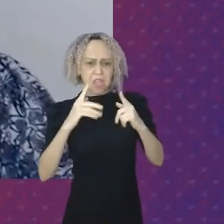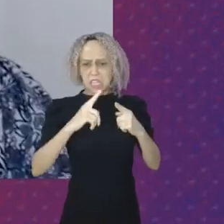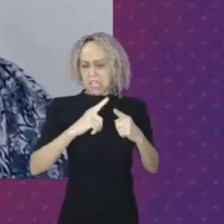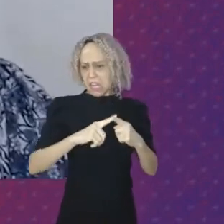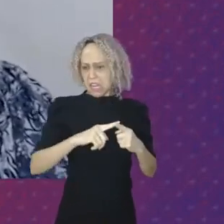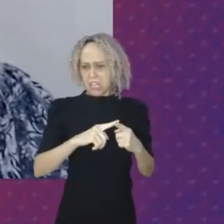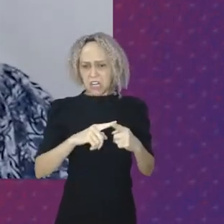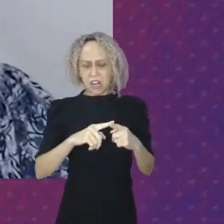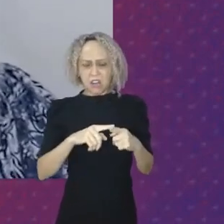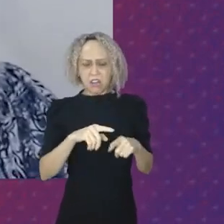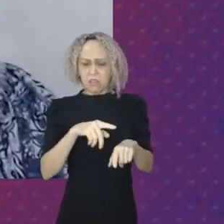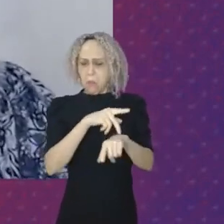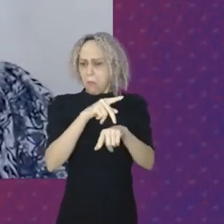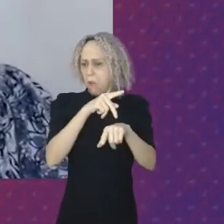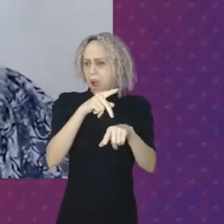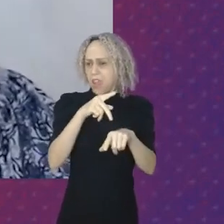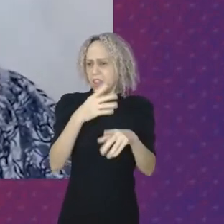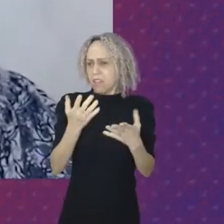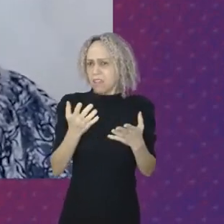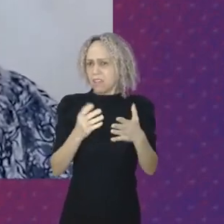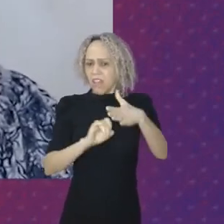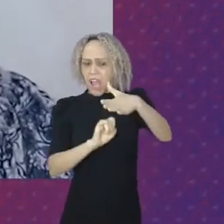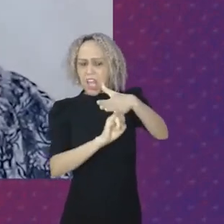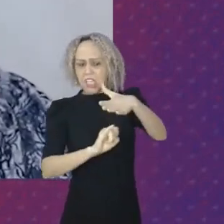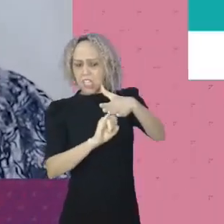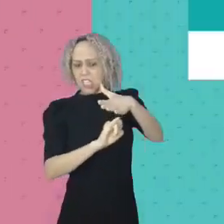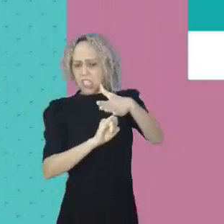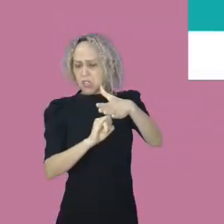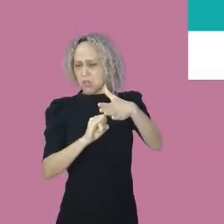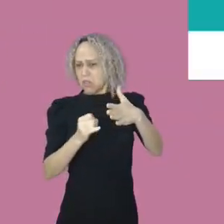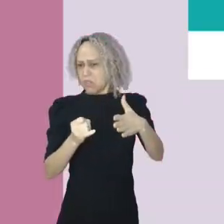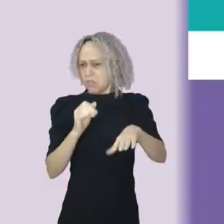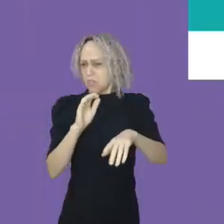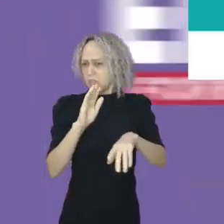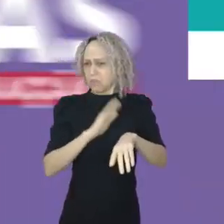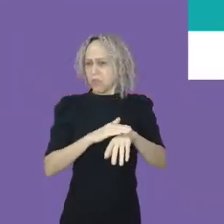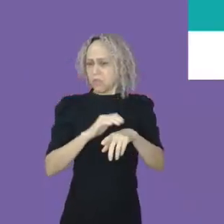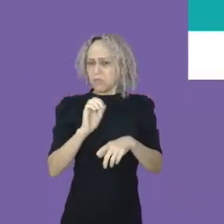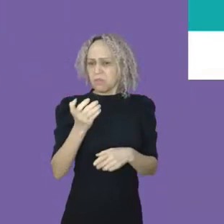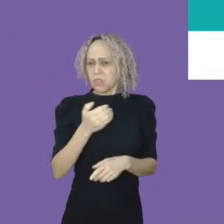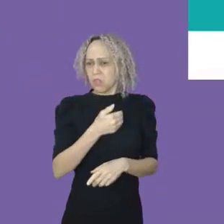mulher, e a gente precisa lutar pela autonomia dessas mulheres.